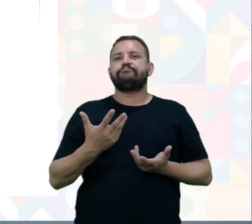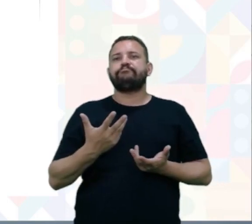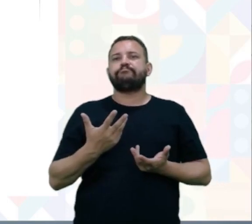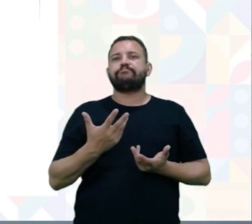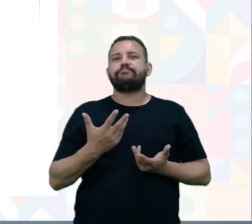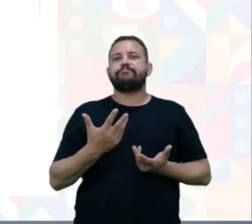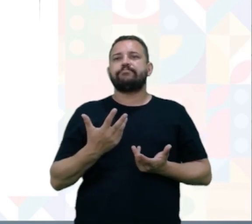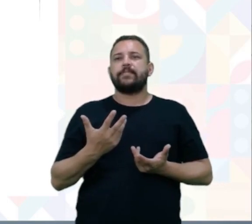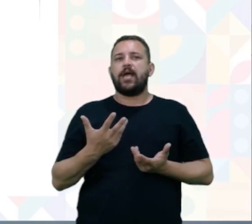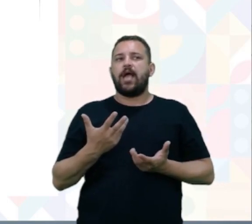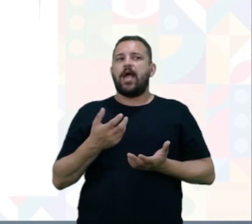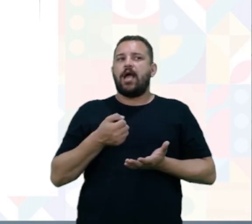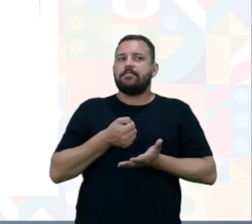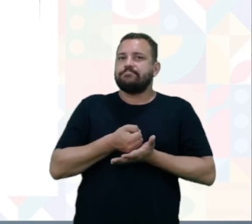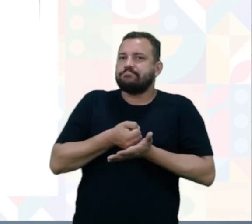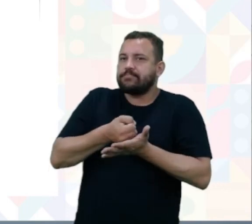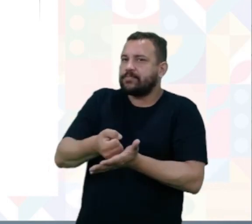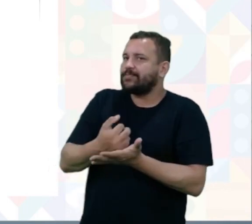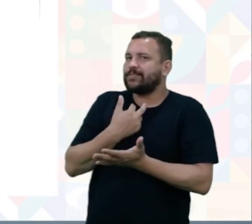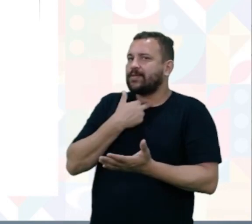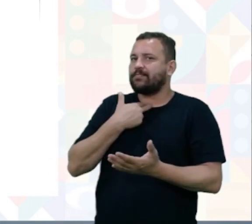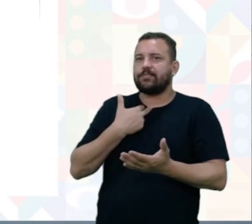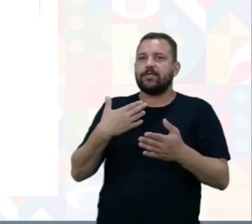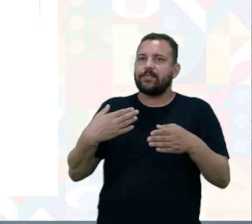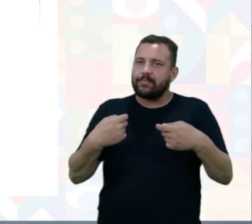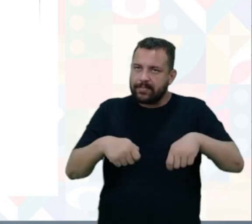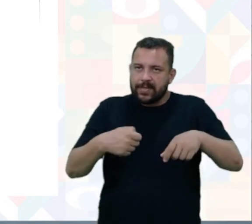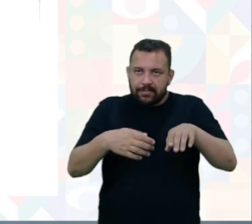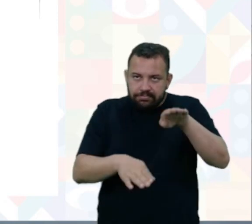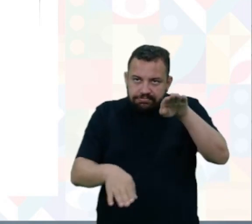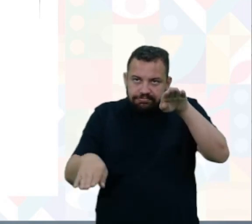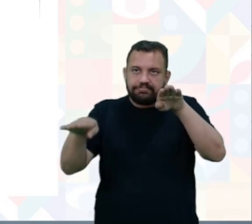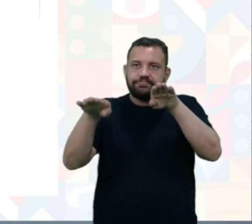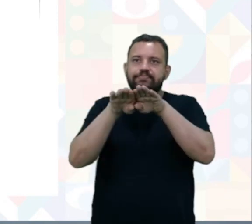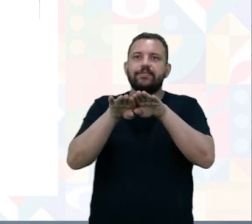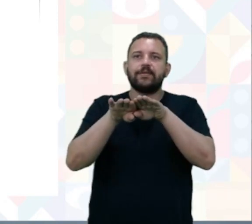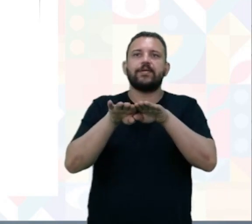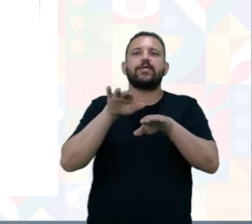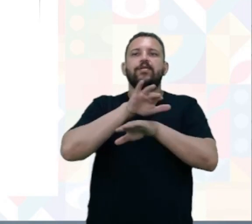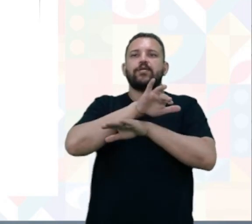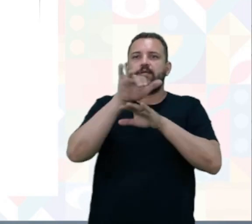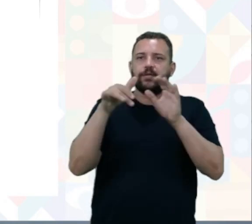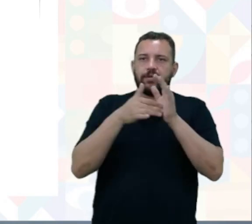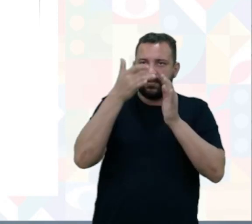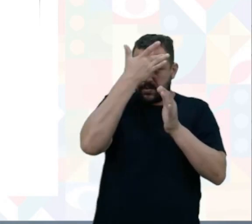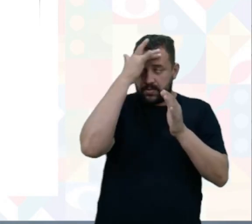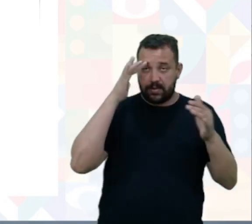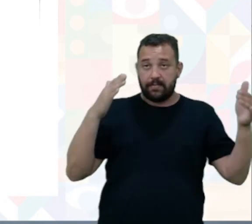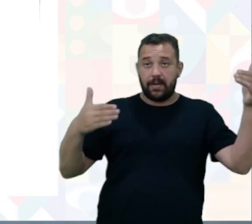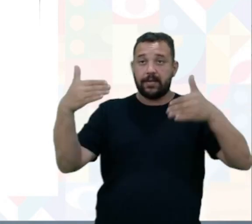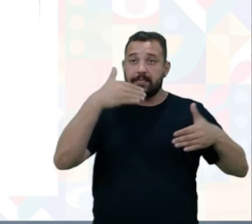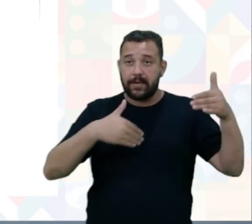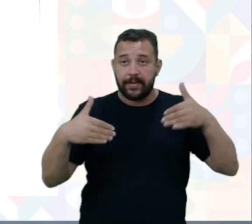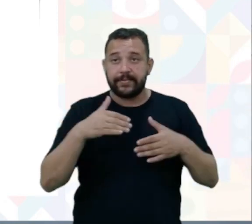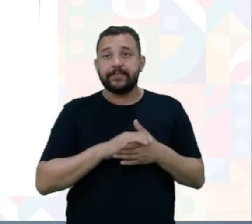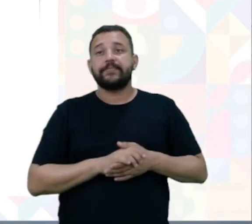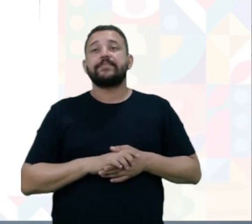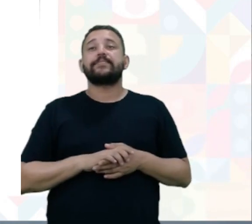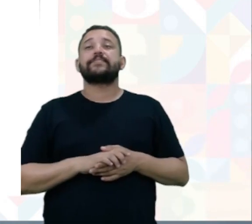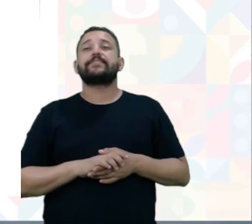de favorecimento a qualquer que seja o participante. Temos também o princípio